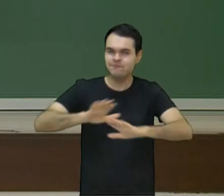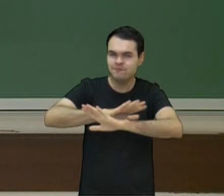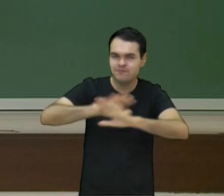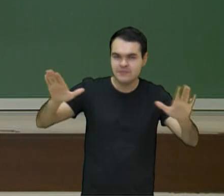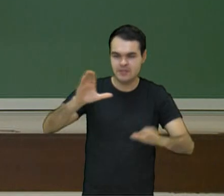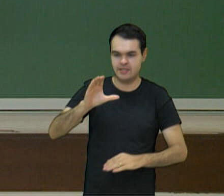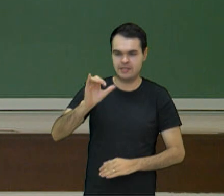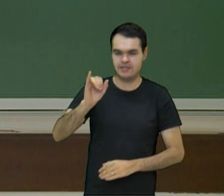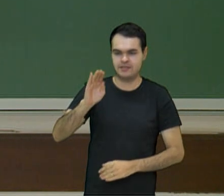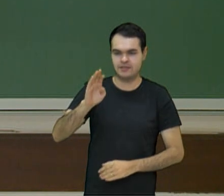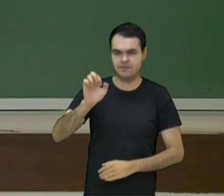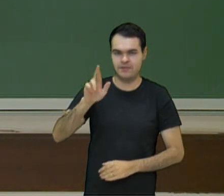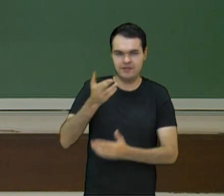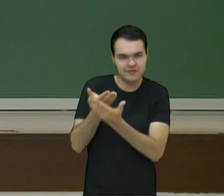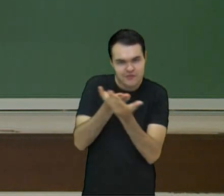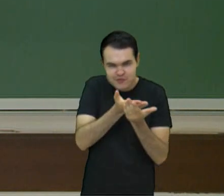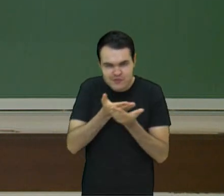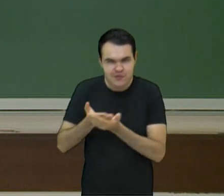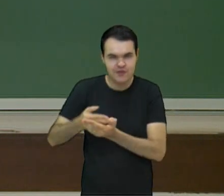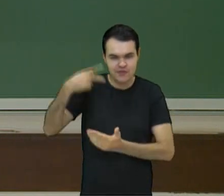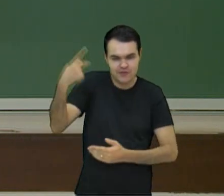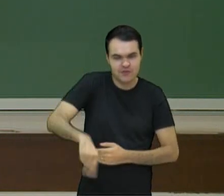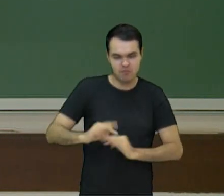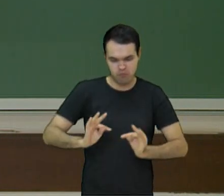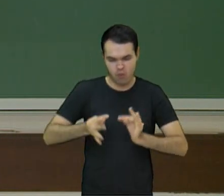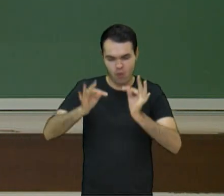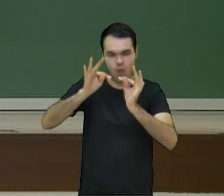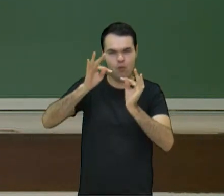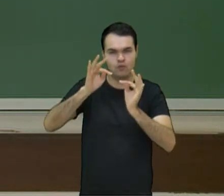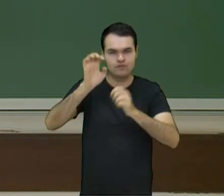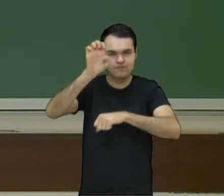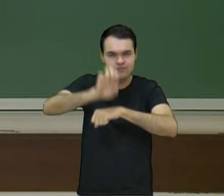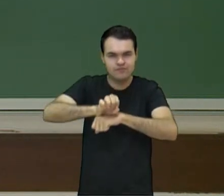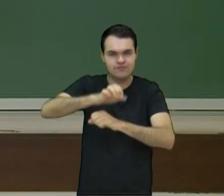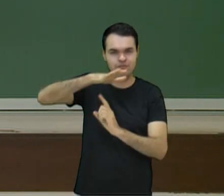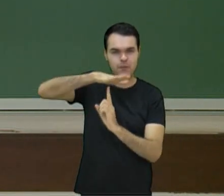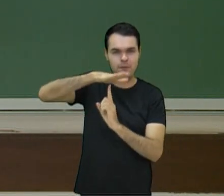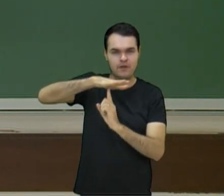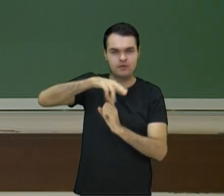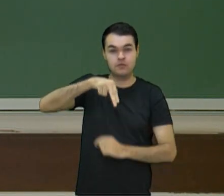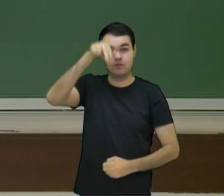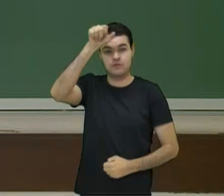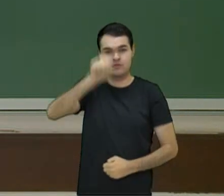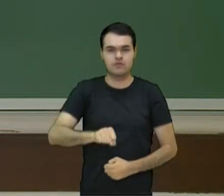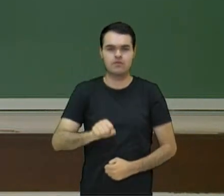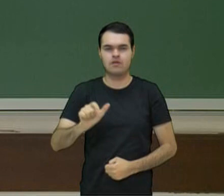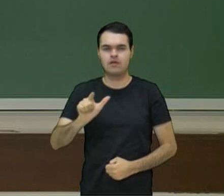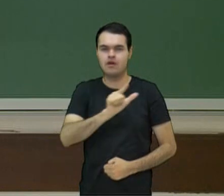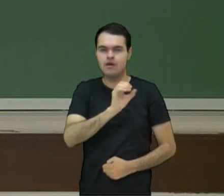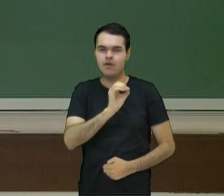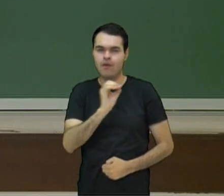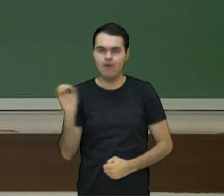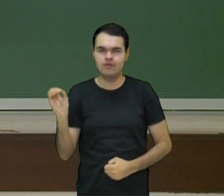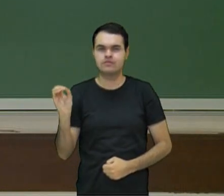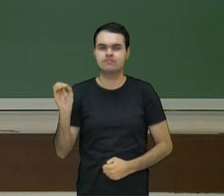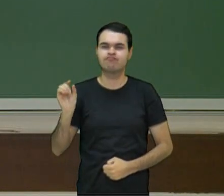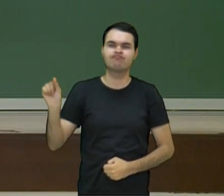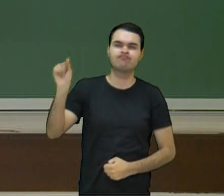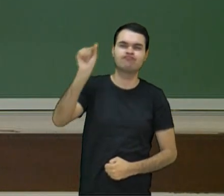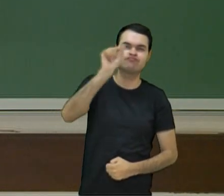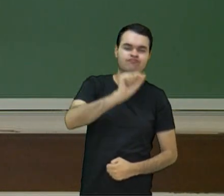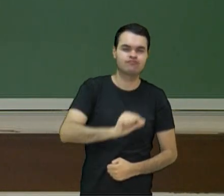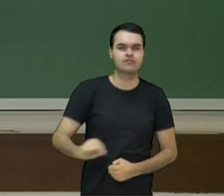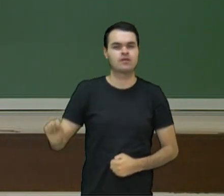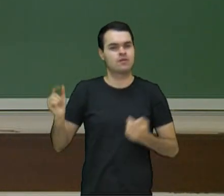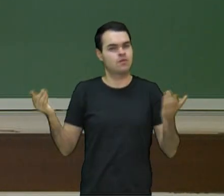Olá, cyberestudantes do nosso tecnológico estado do Paraná, de norte a sul e de leste a oeste. Hoje tem